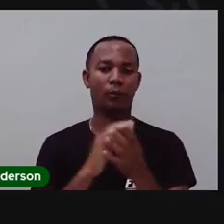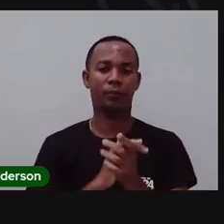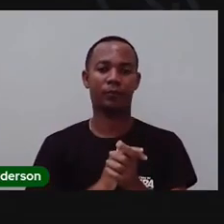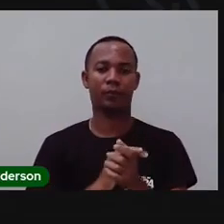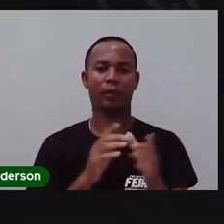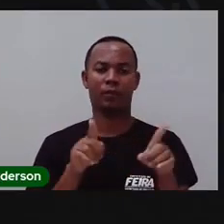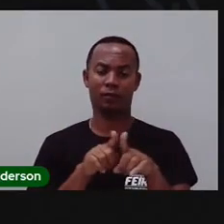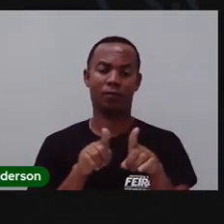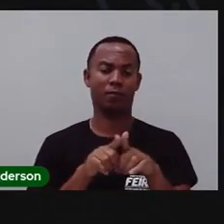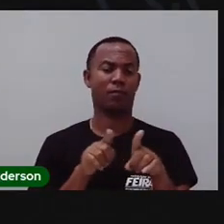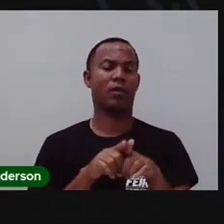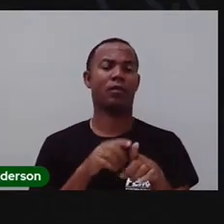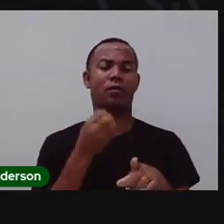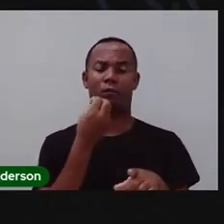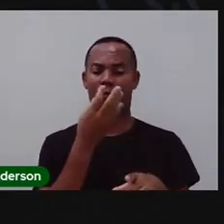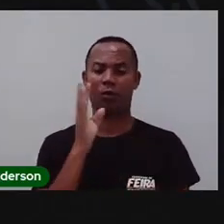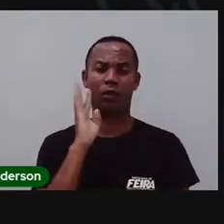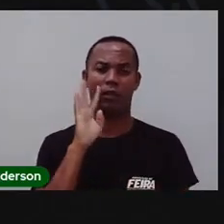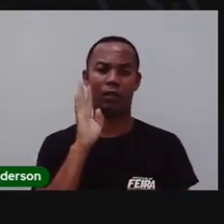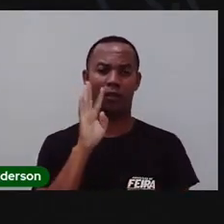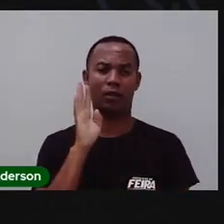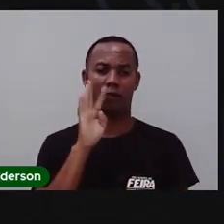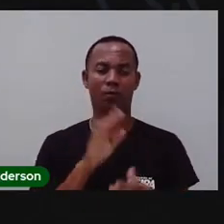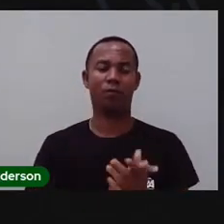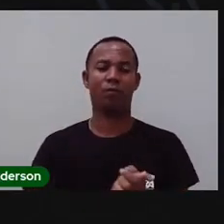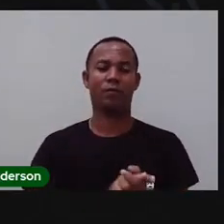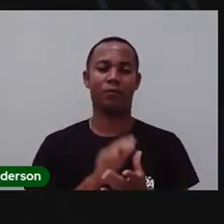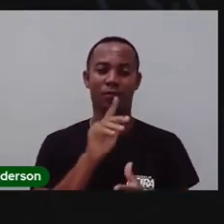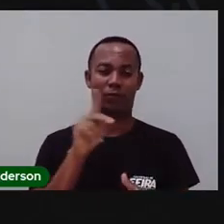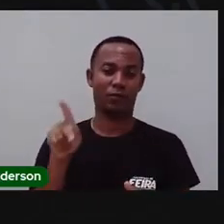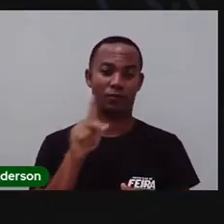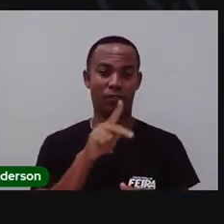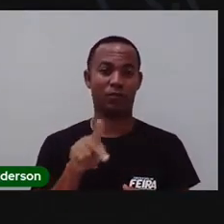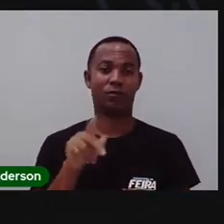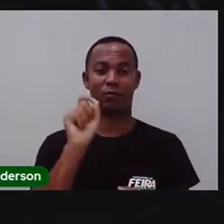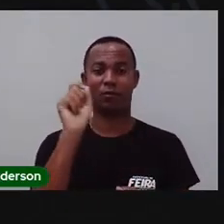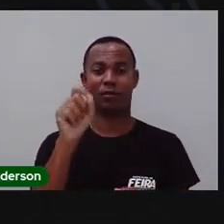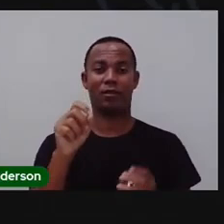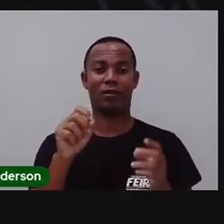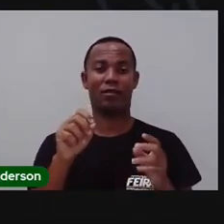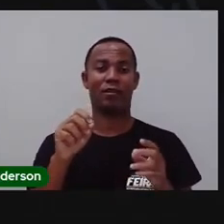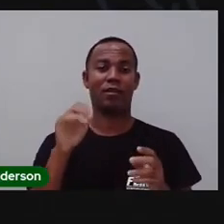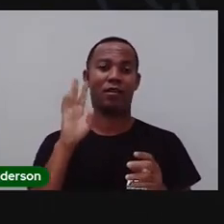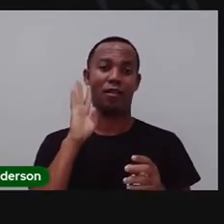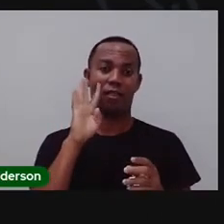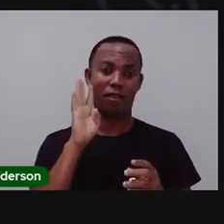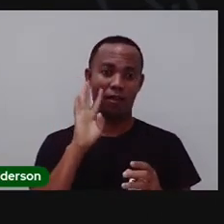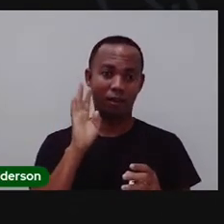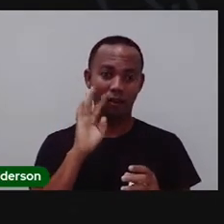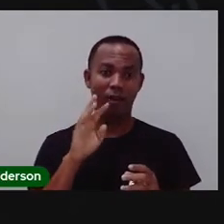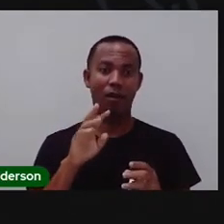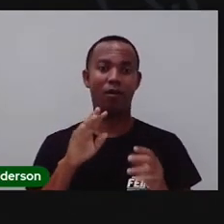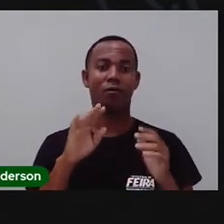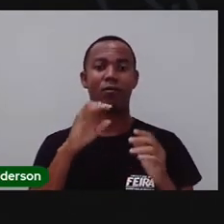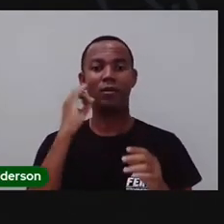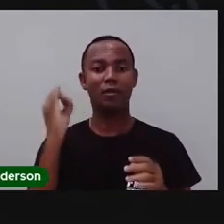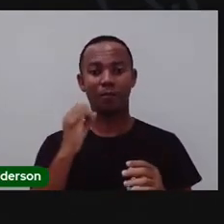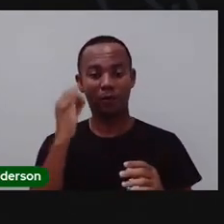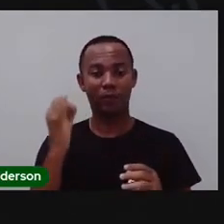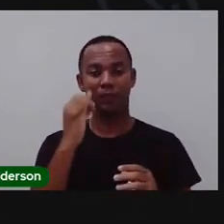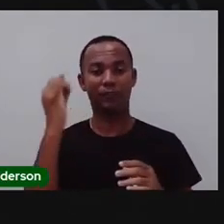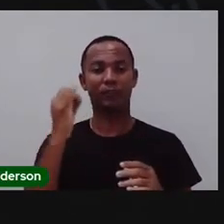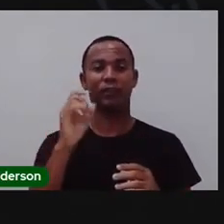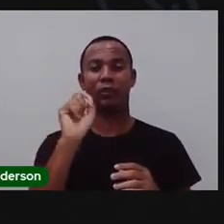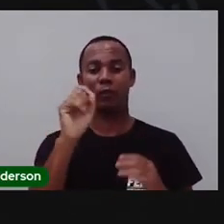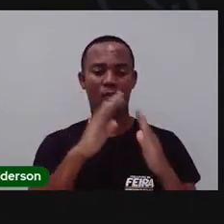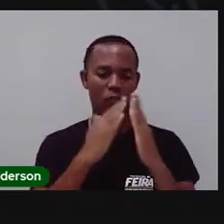algo fantástico, porque a Maria só fala coisas fantásticas para vocês. Bom, hoje nós vamos falar sobre a importância do